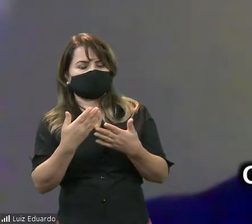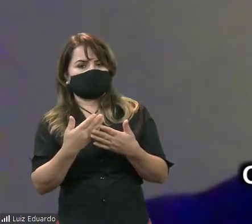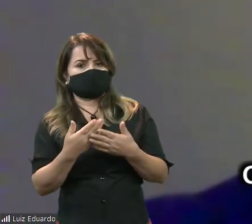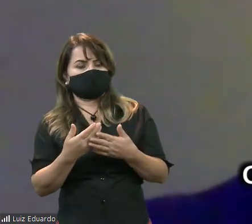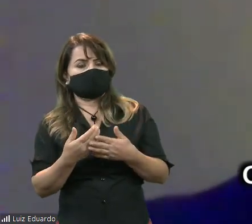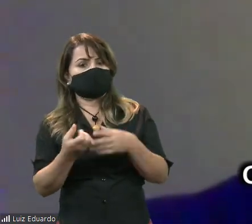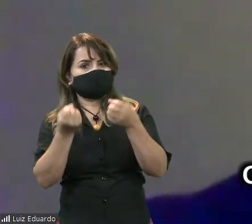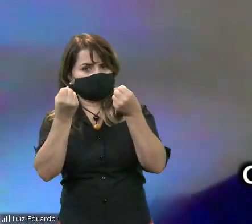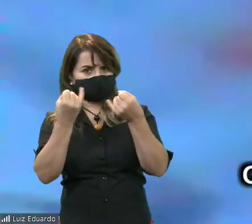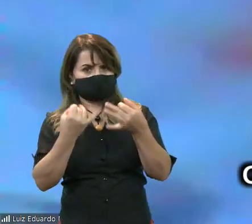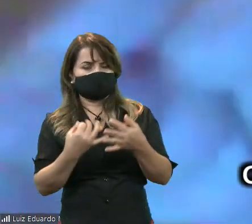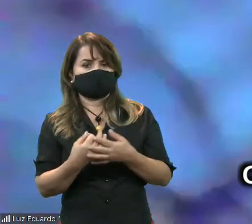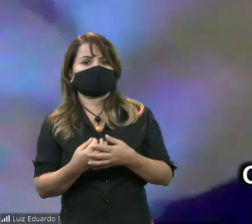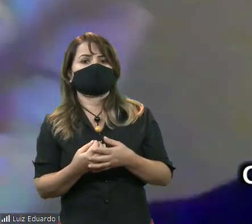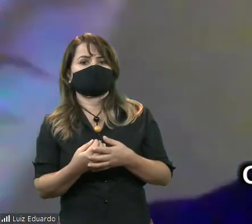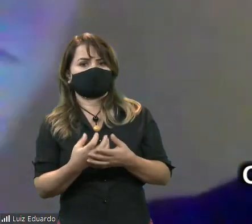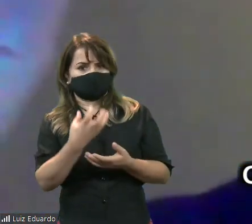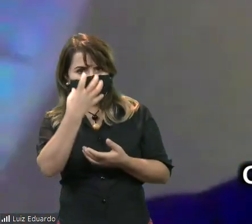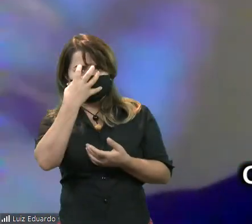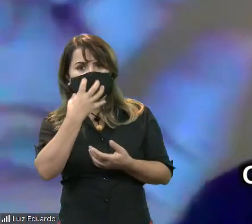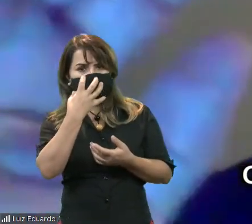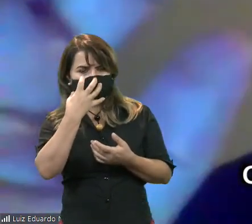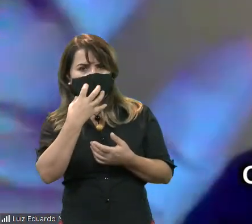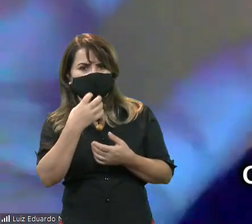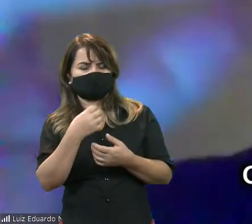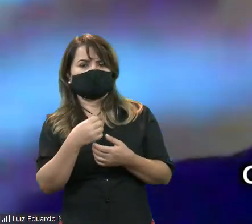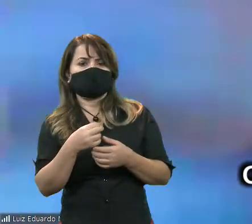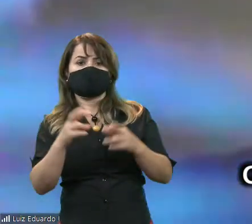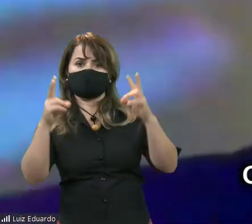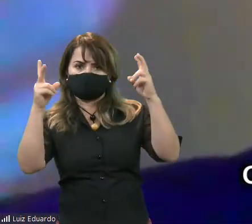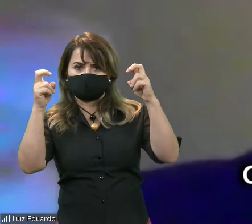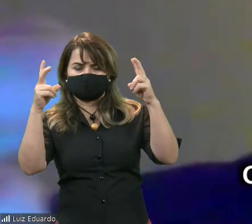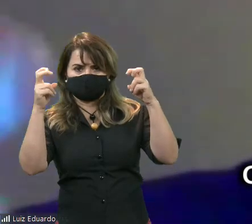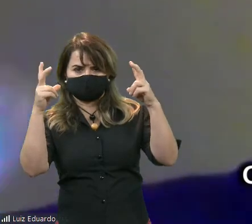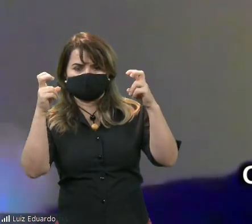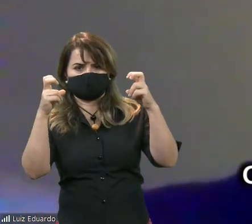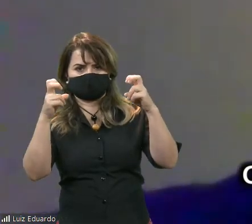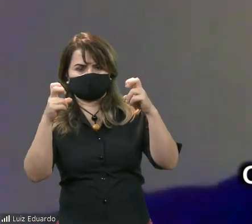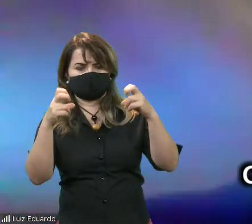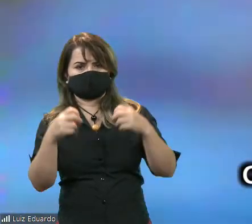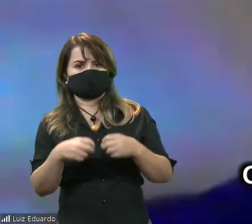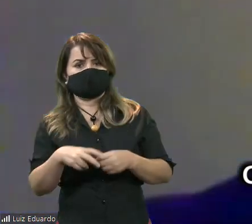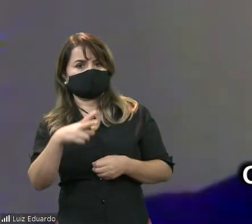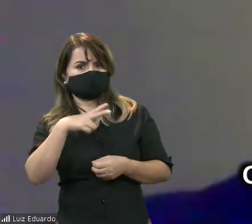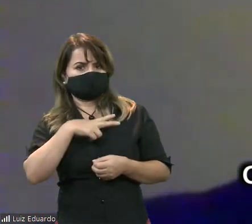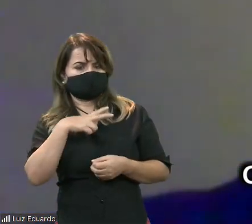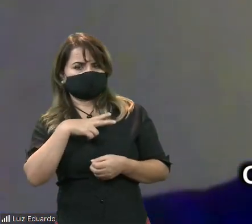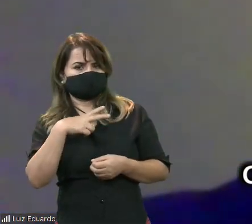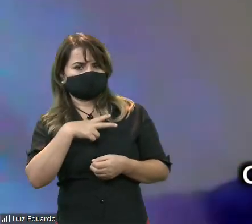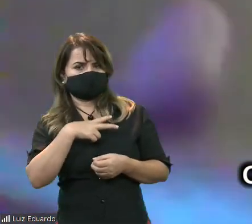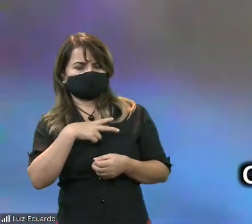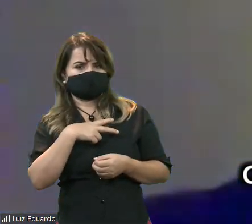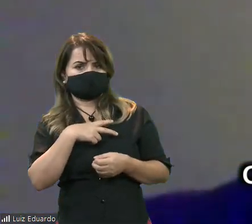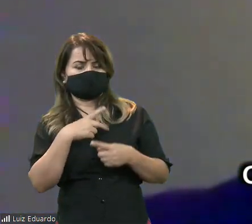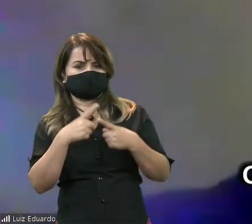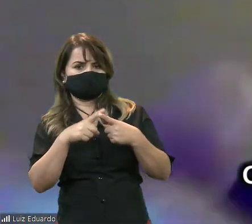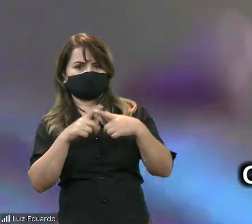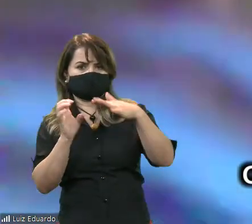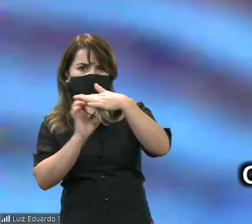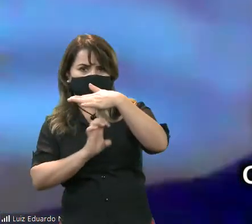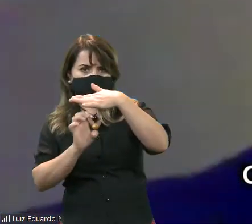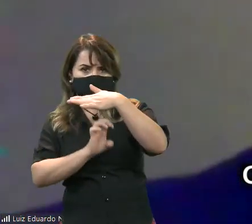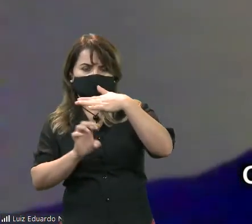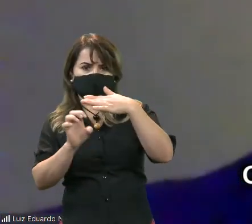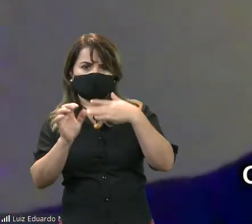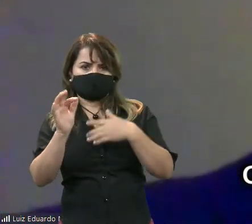a respeito, não contra a privatização que foi feita. Eu achava a FEPASA ótimo, como achava